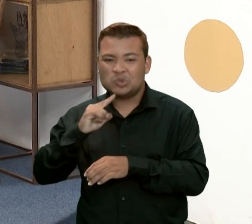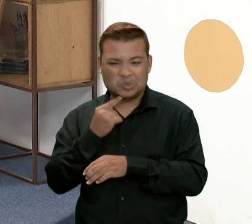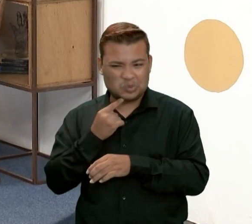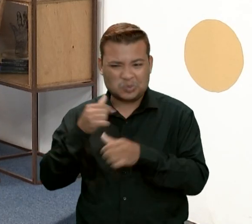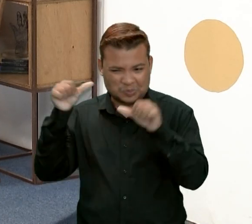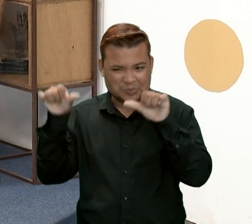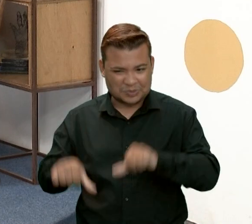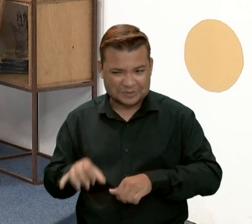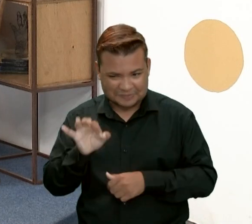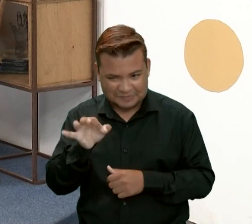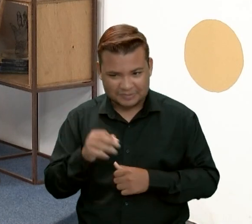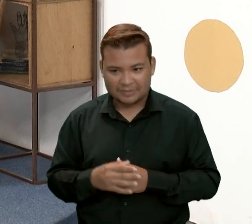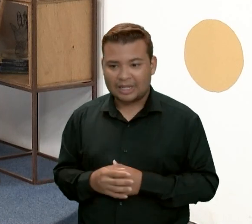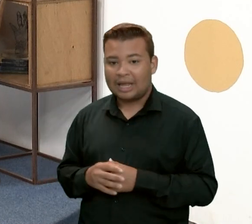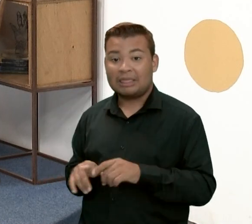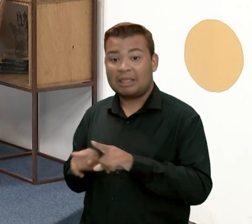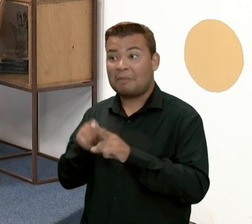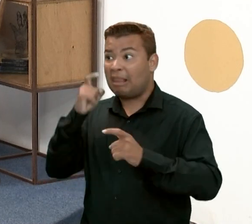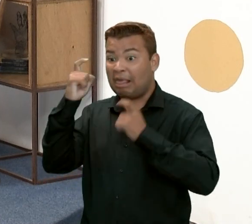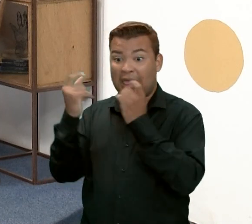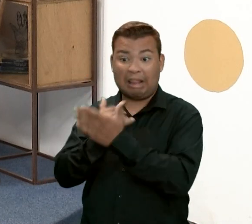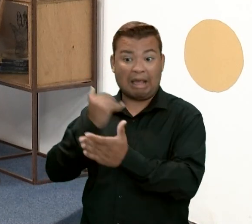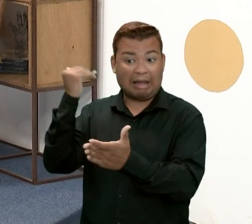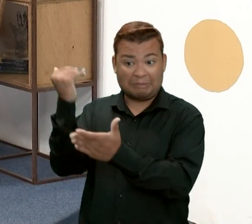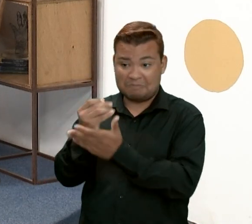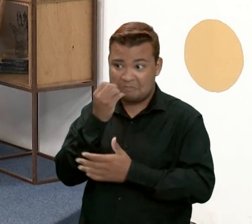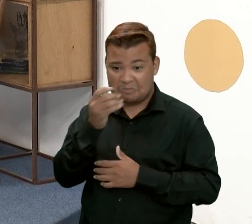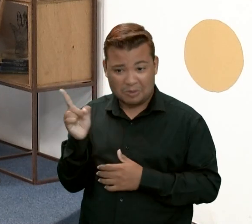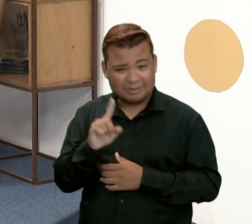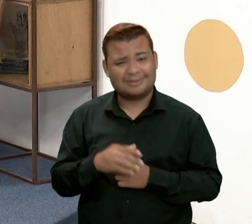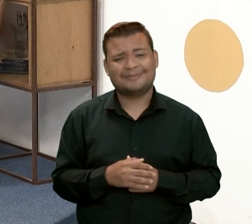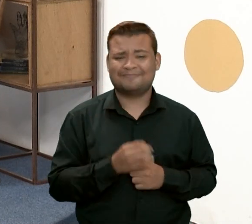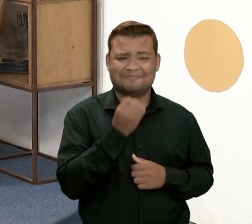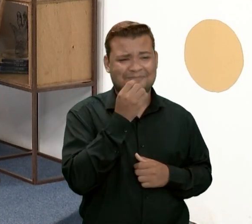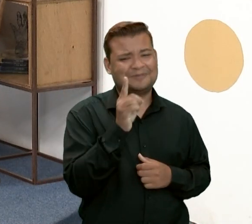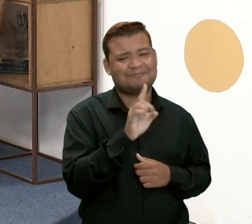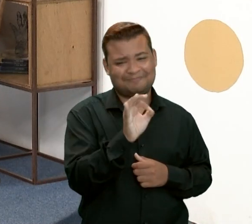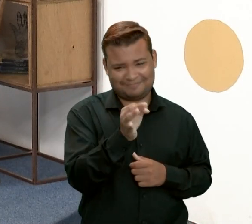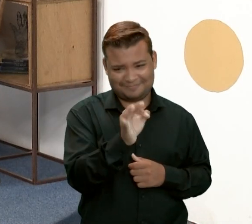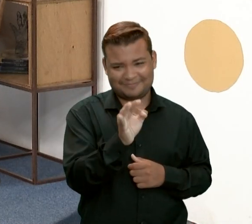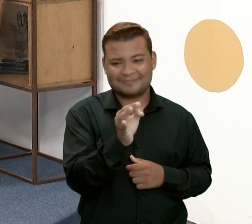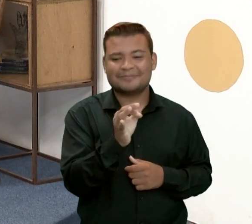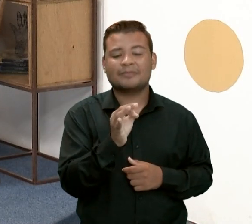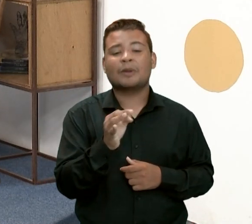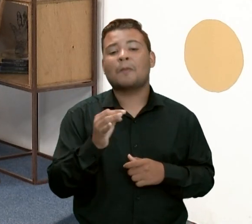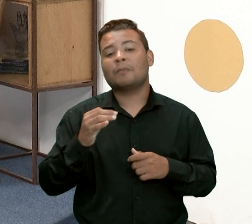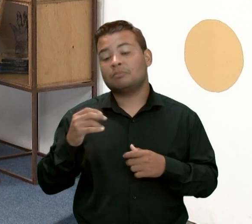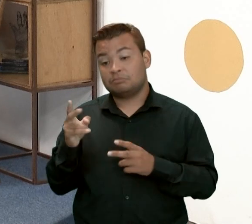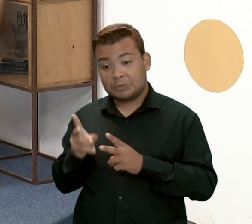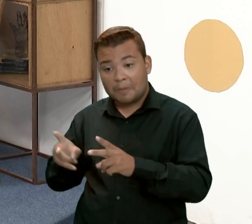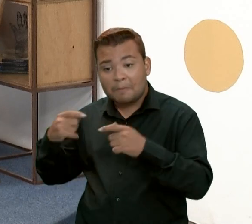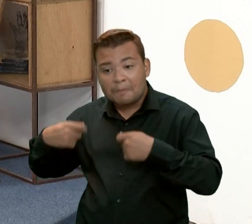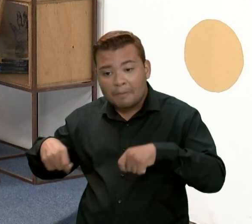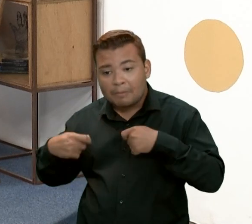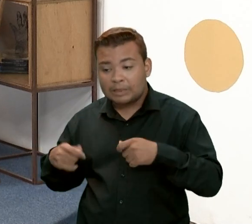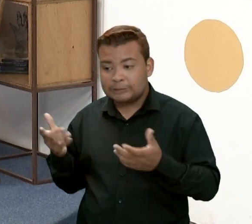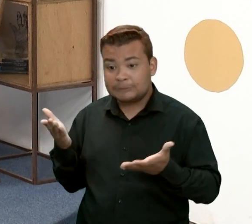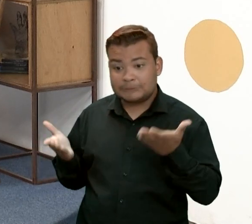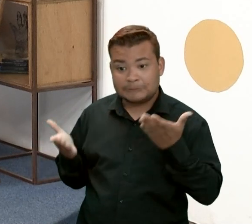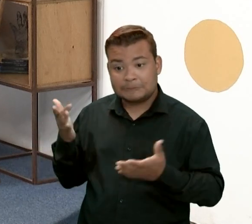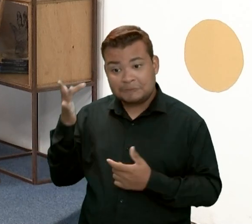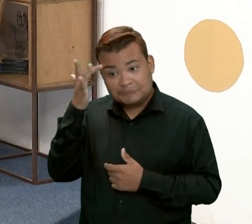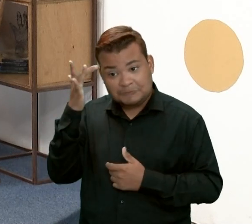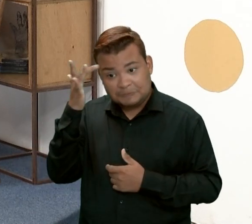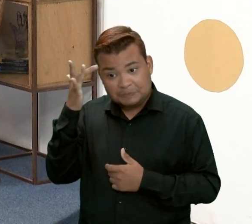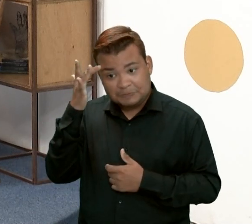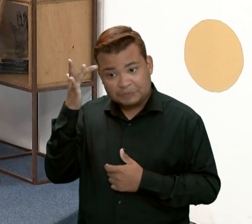A preocupação excessiva também não é... Também não é boa. Não é boa, né? Tudo tem que ter ali realmente aquele limiar,